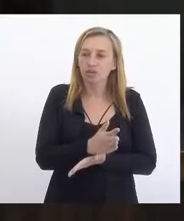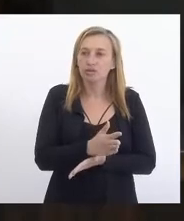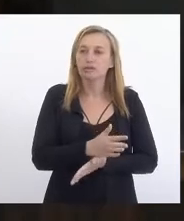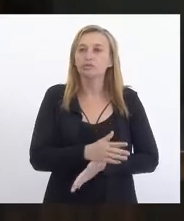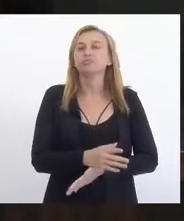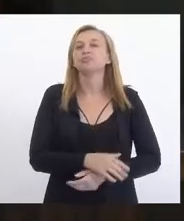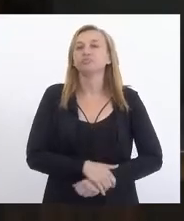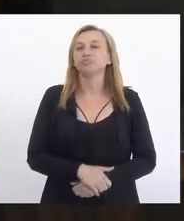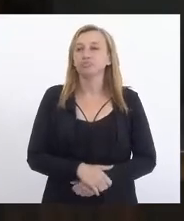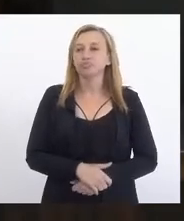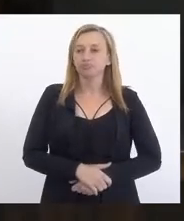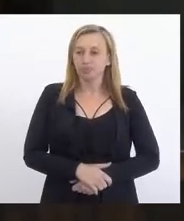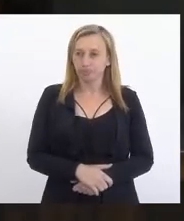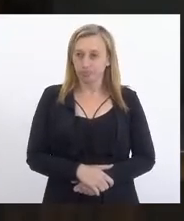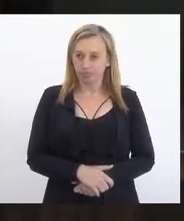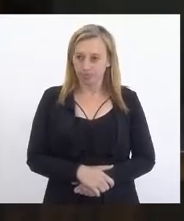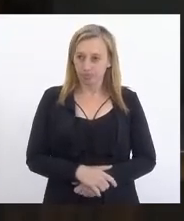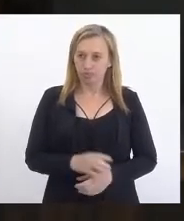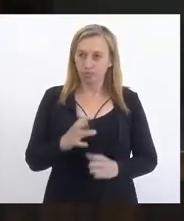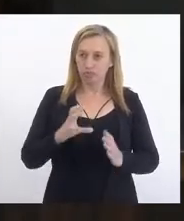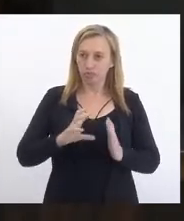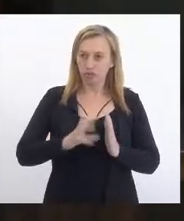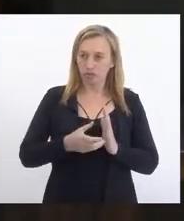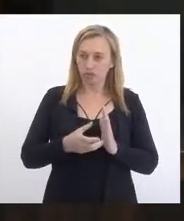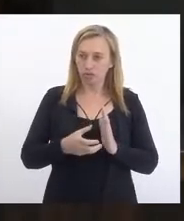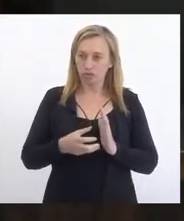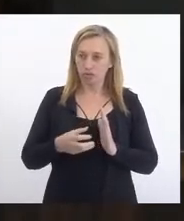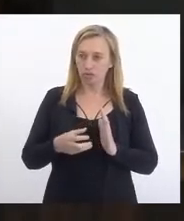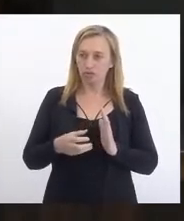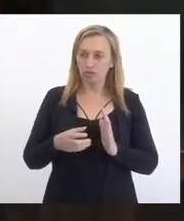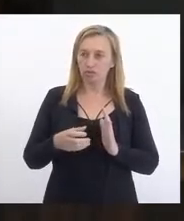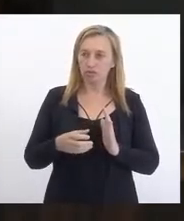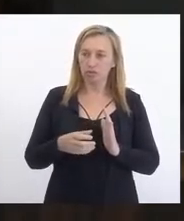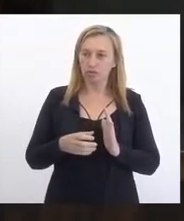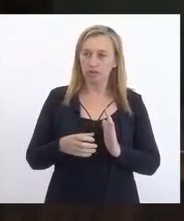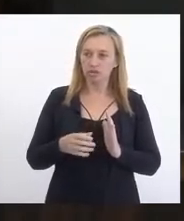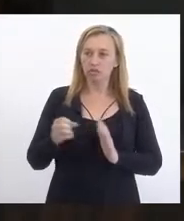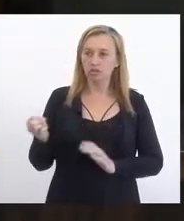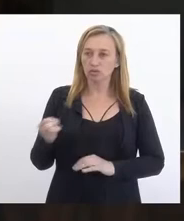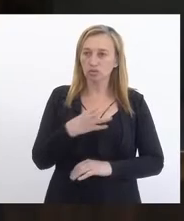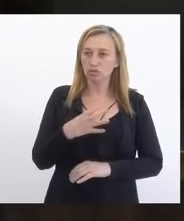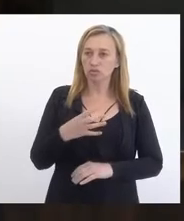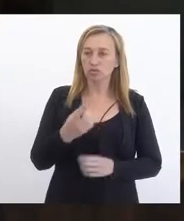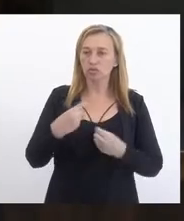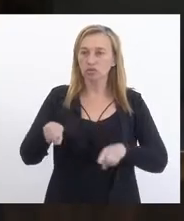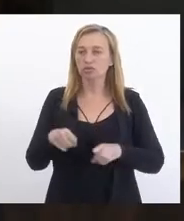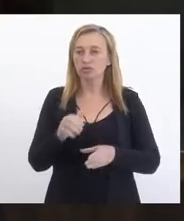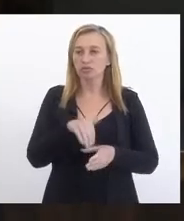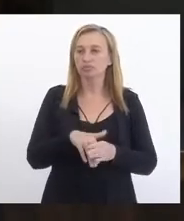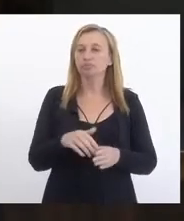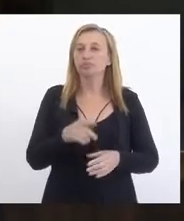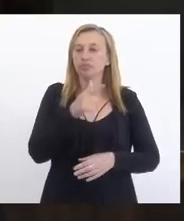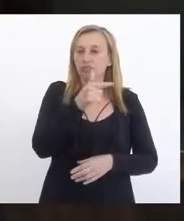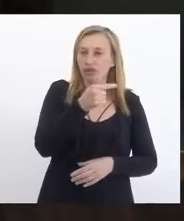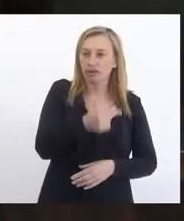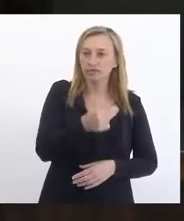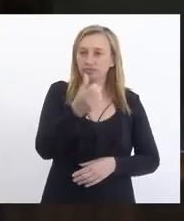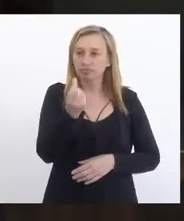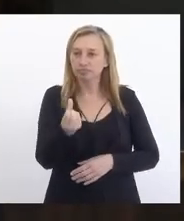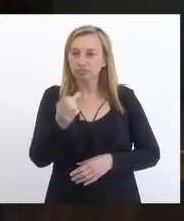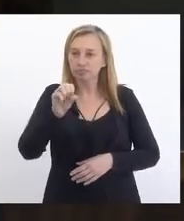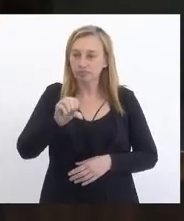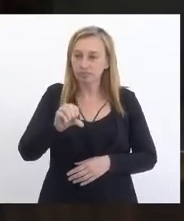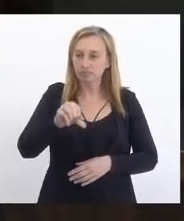Aprovado, vai a promulgação com abstenção do deputado Samuel e do novo. Projeto de resolução 769-21, de autoria do deputado